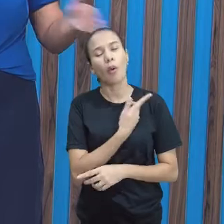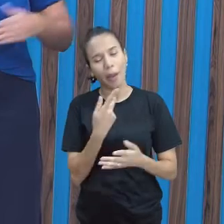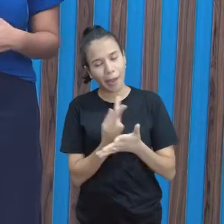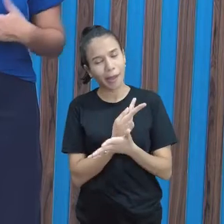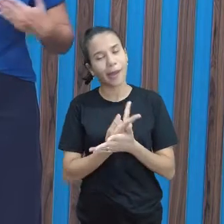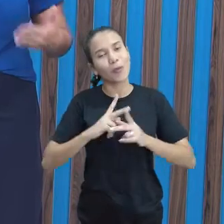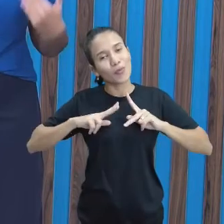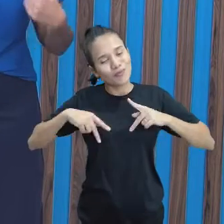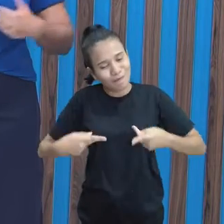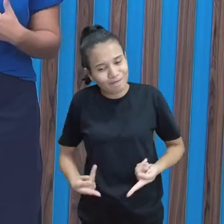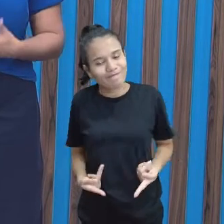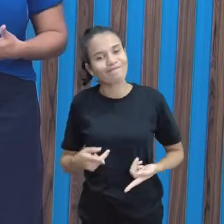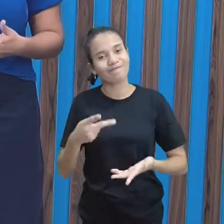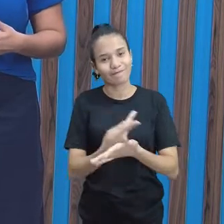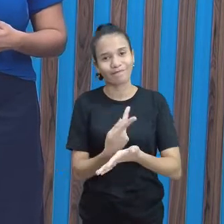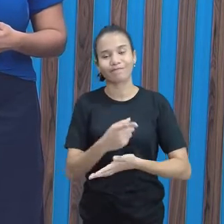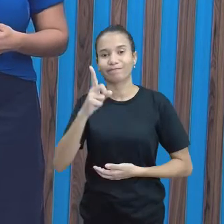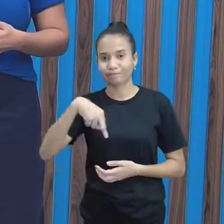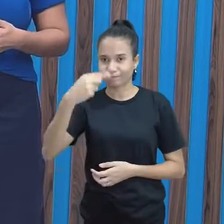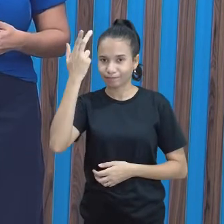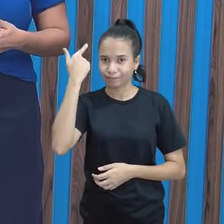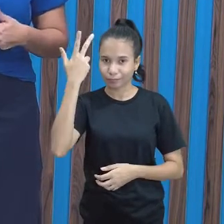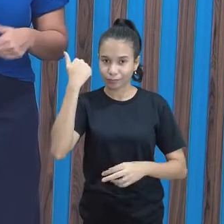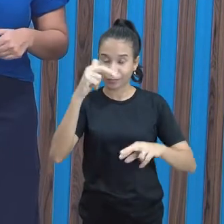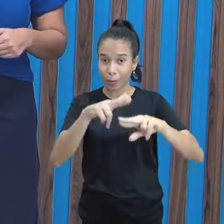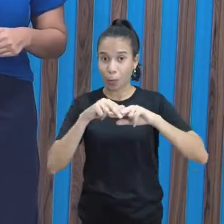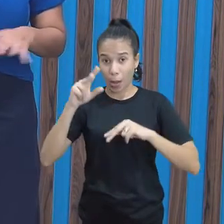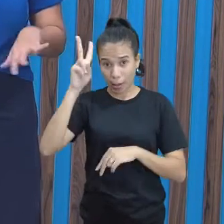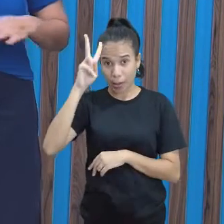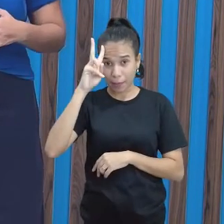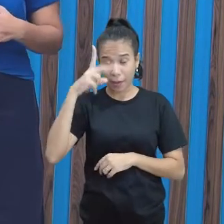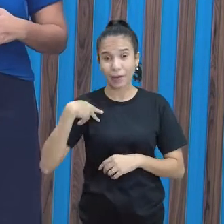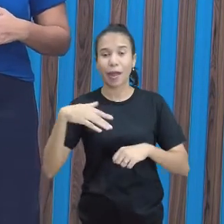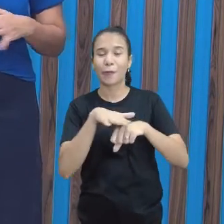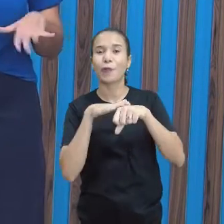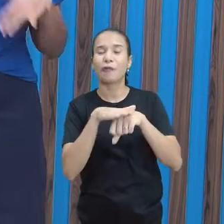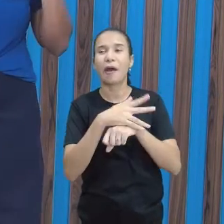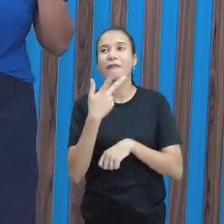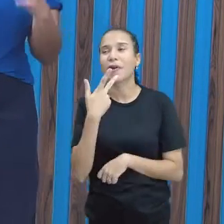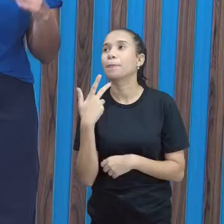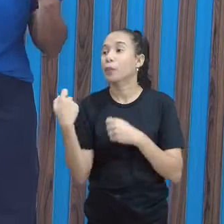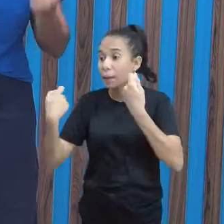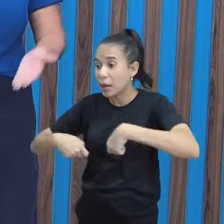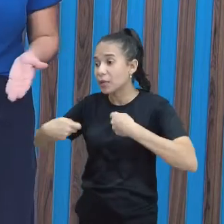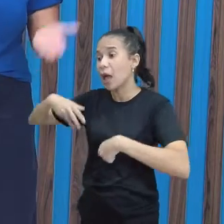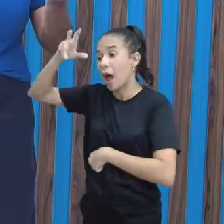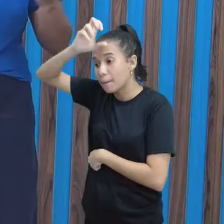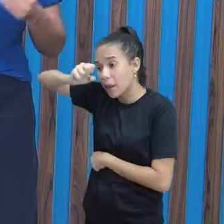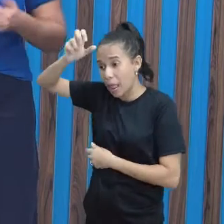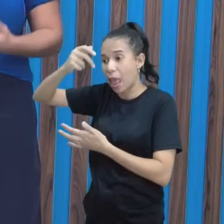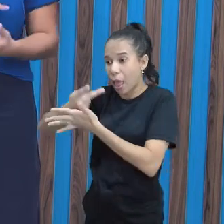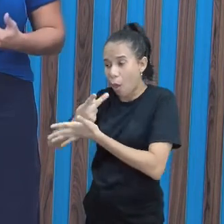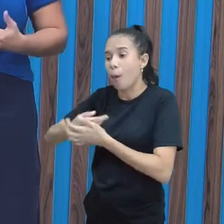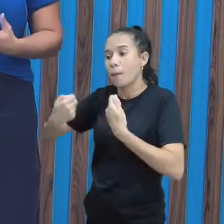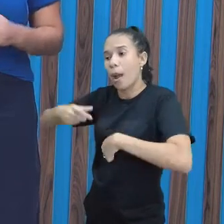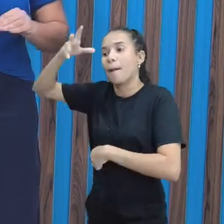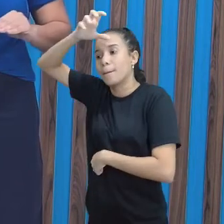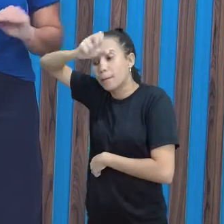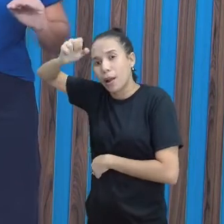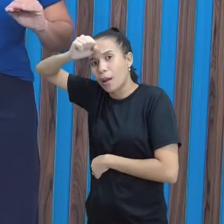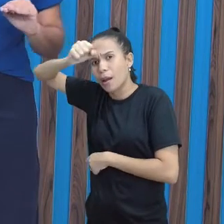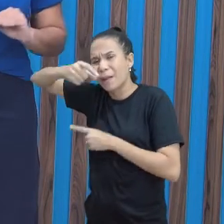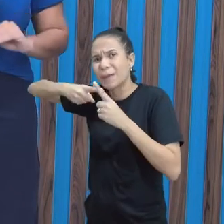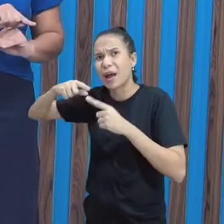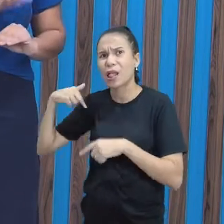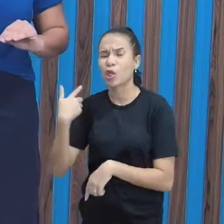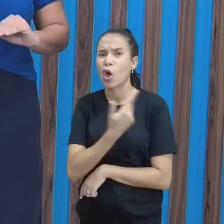O ser humano erra, isso é normal. E aí lembra quando a gente fala assim de a gente tem que aprender com os erros, mas se a gente esquecesse tudo